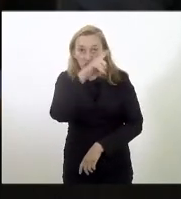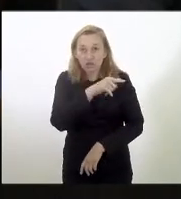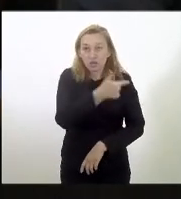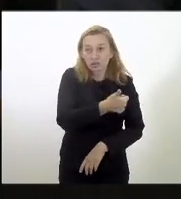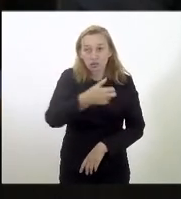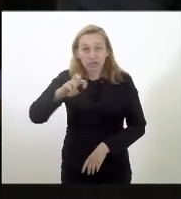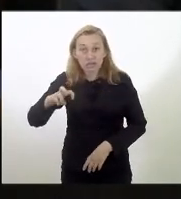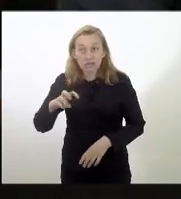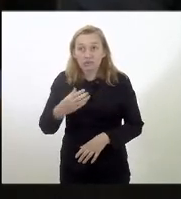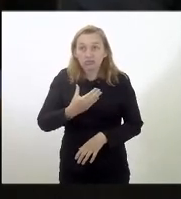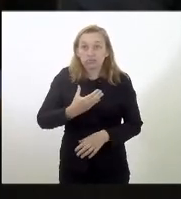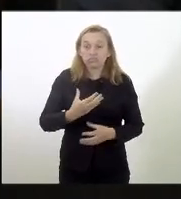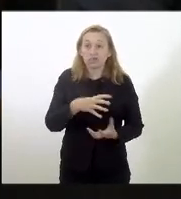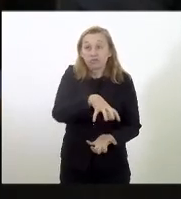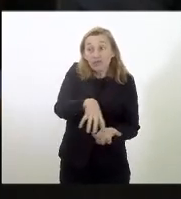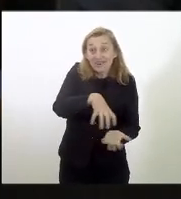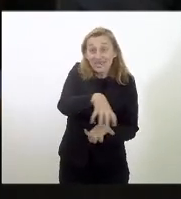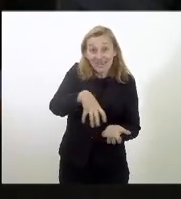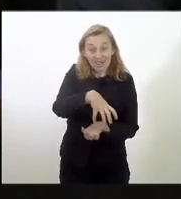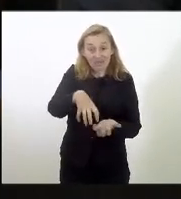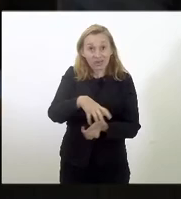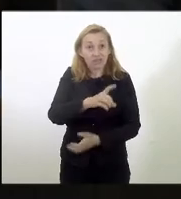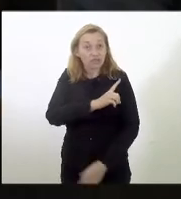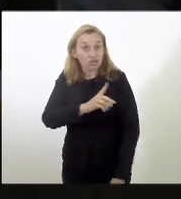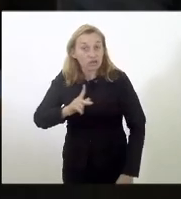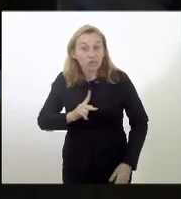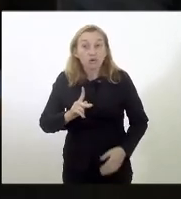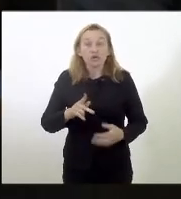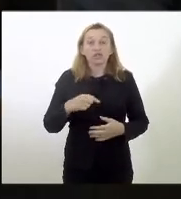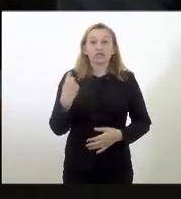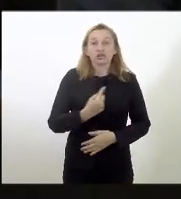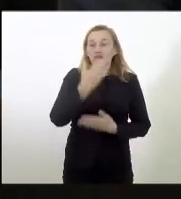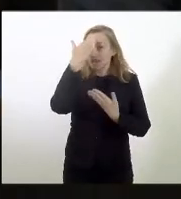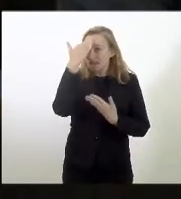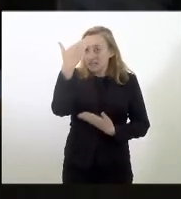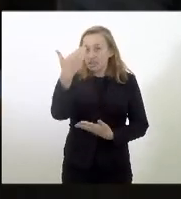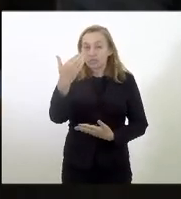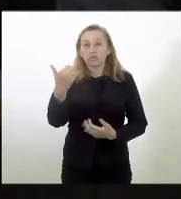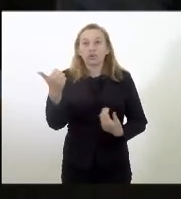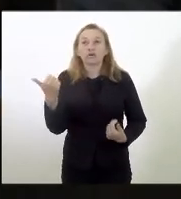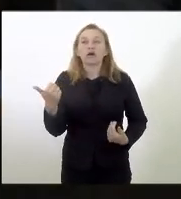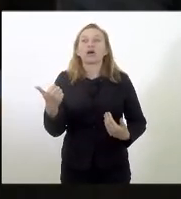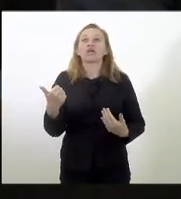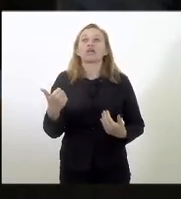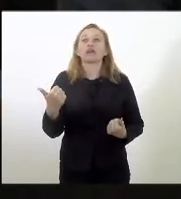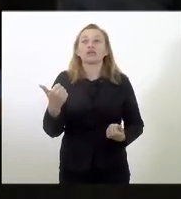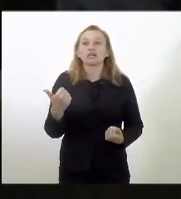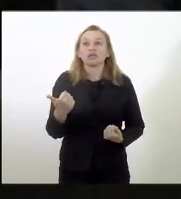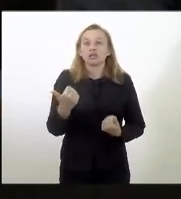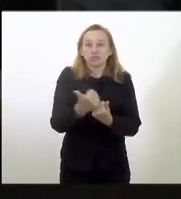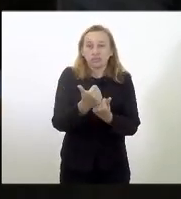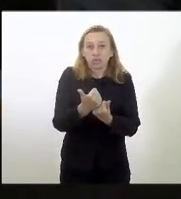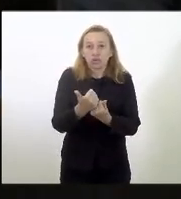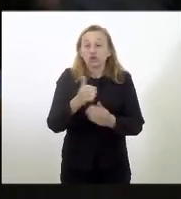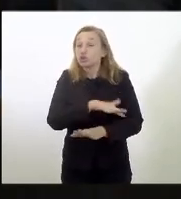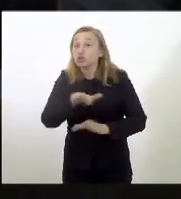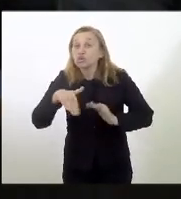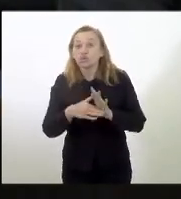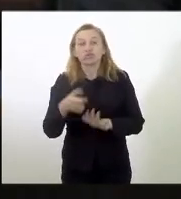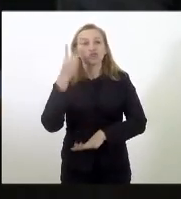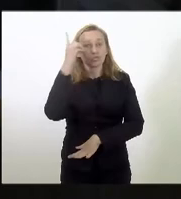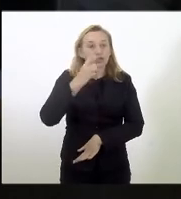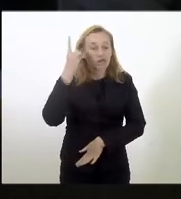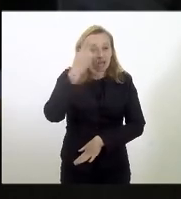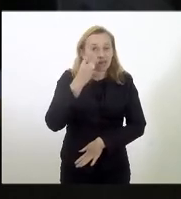a maior greve da história da Defensoria. Então, nós somos muito gratos ao apoio da Assembleia Legislativa, de todos os deputados,